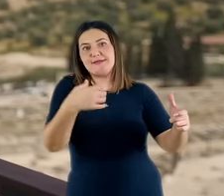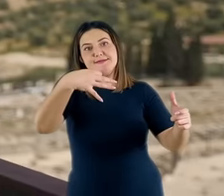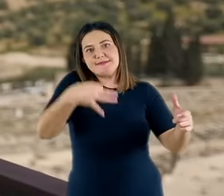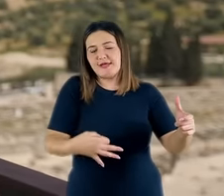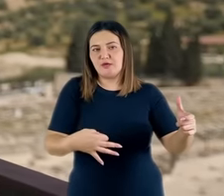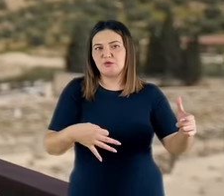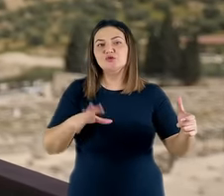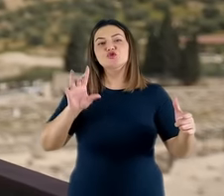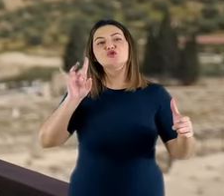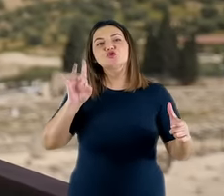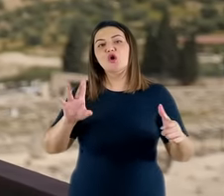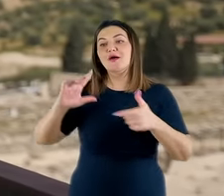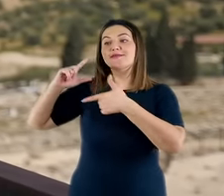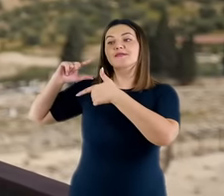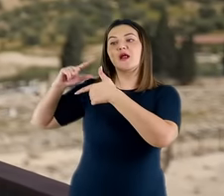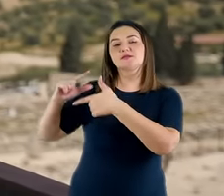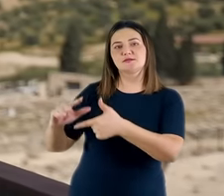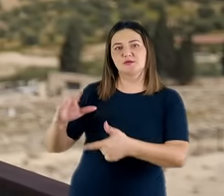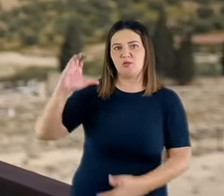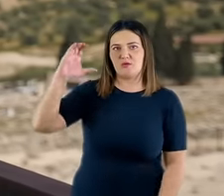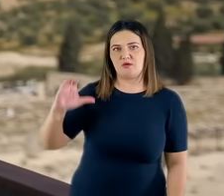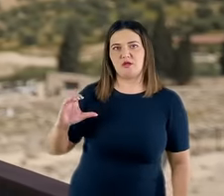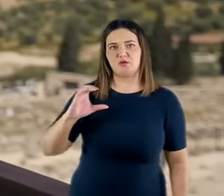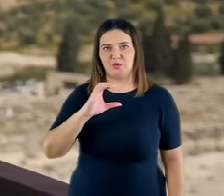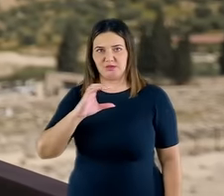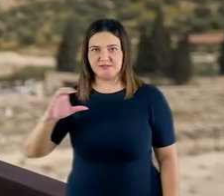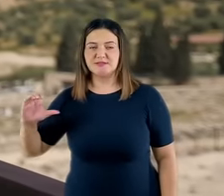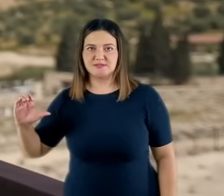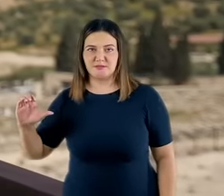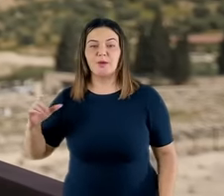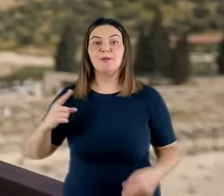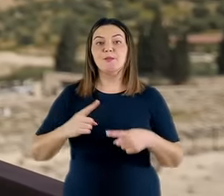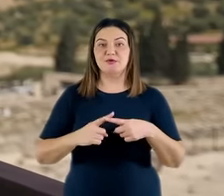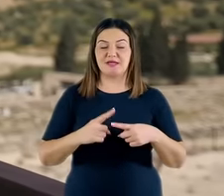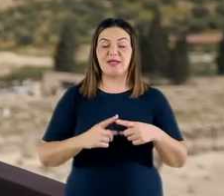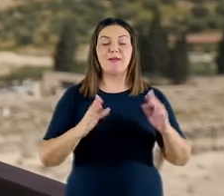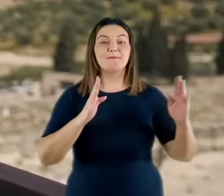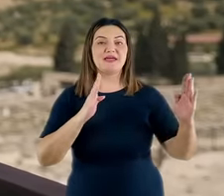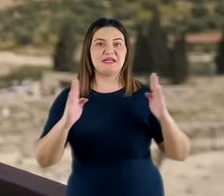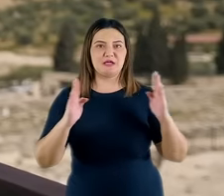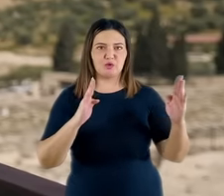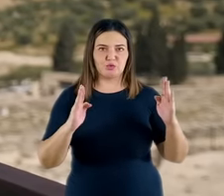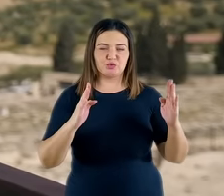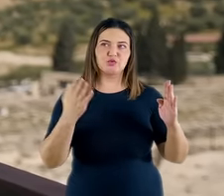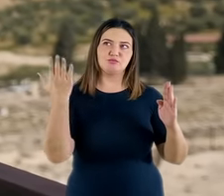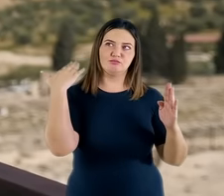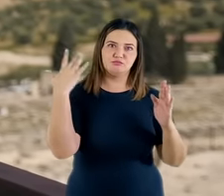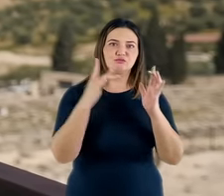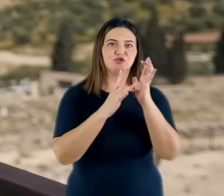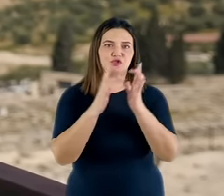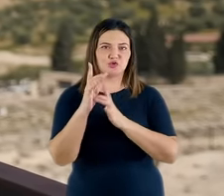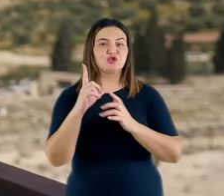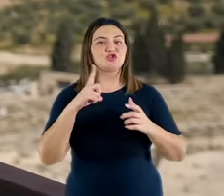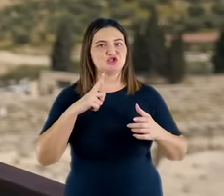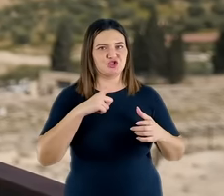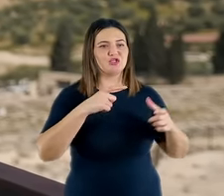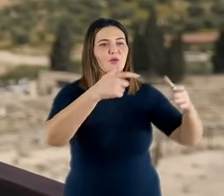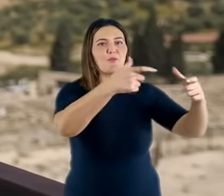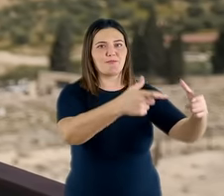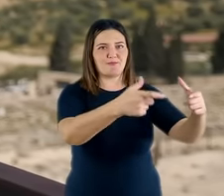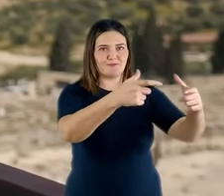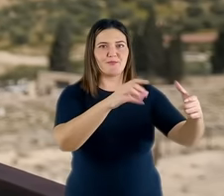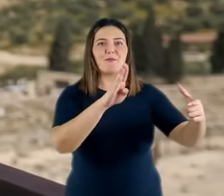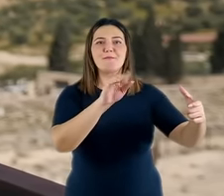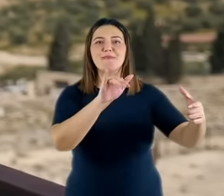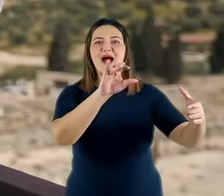região que isto aconteceu. O máximo que eu posso afirmar é que na época de Jesus havia um bairro ali. Esse bairro era